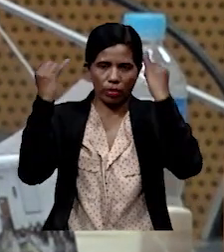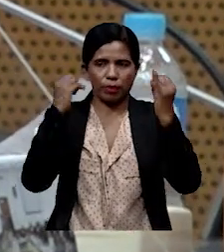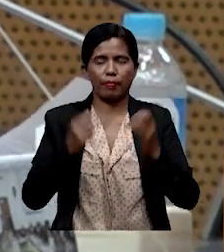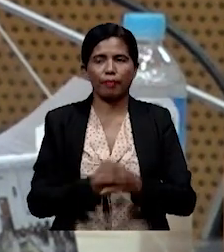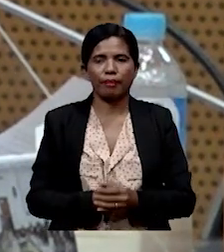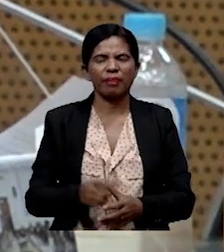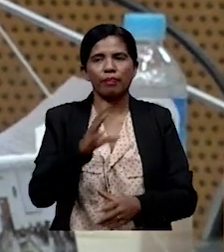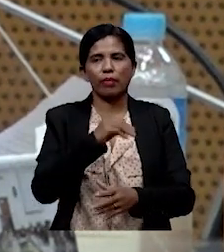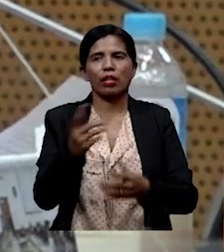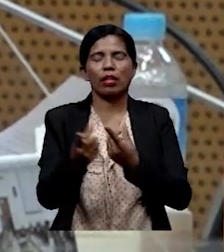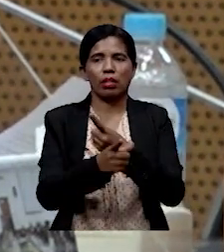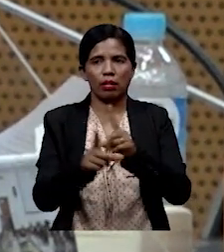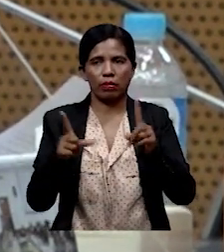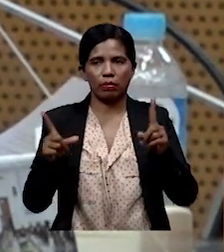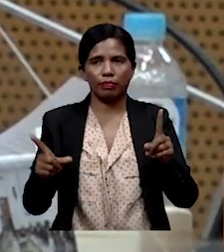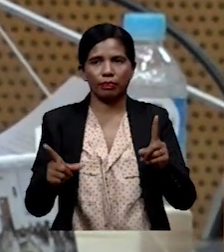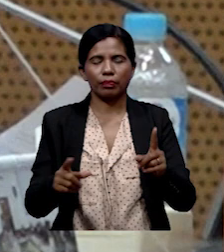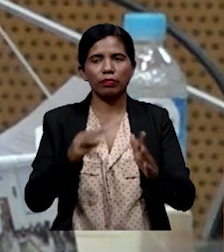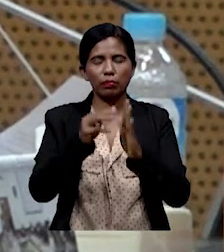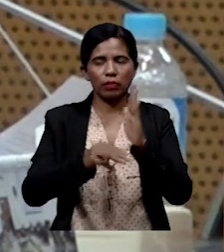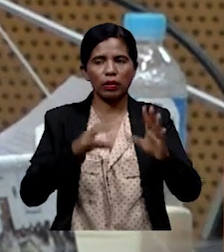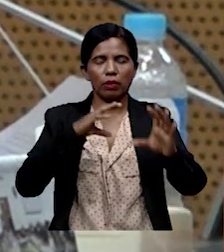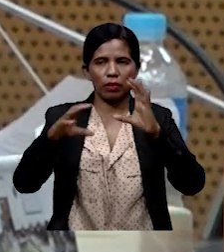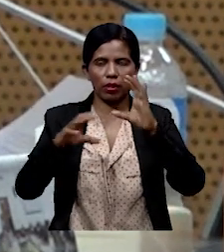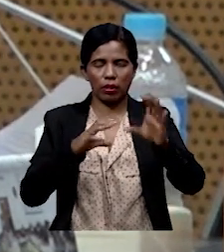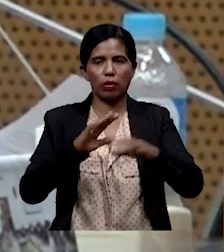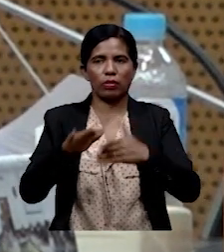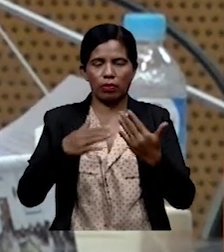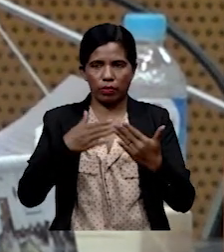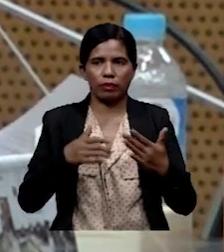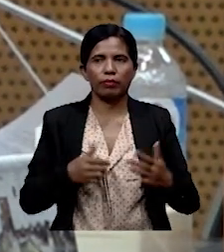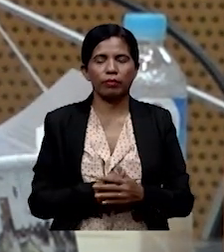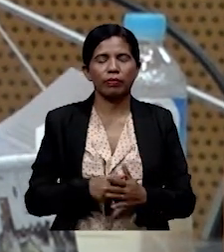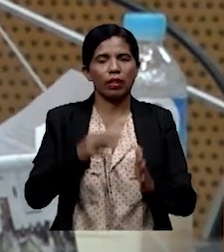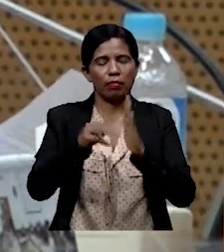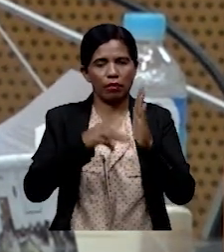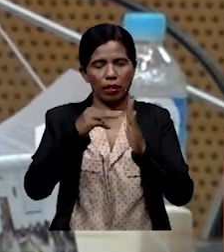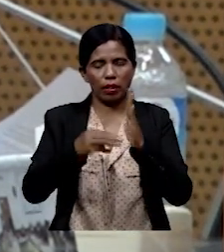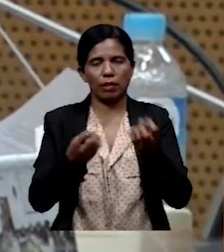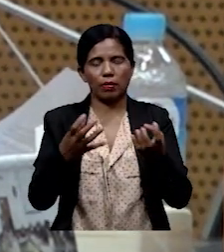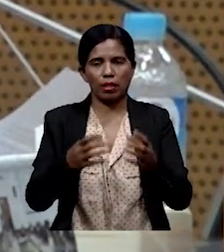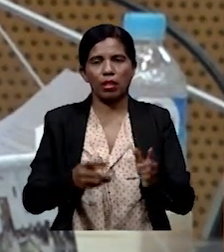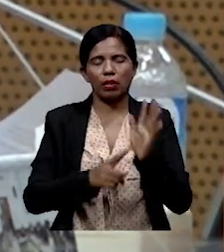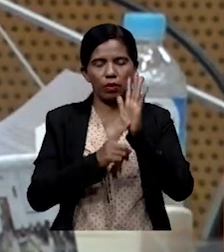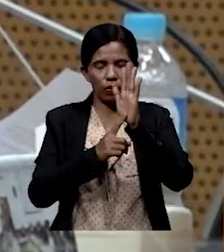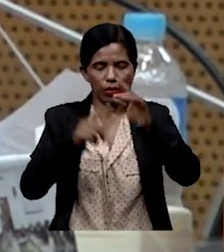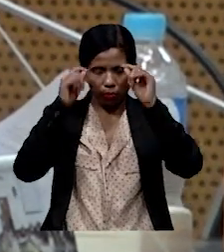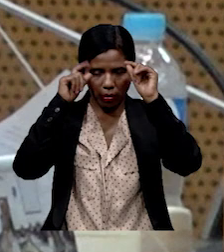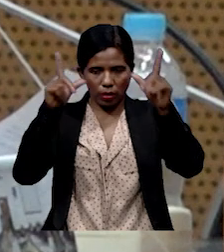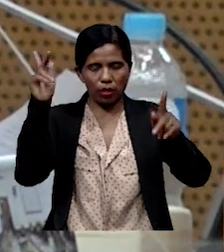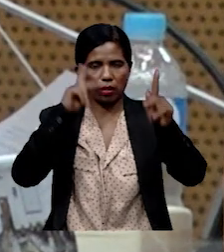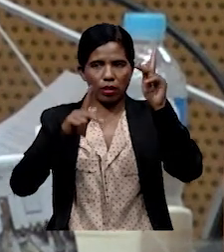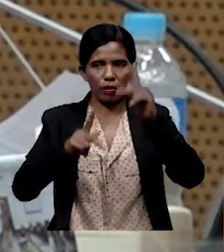na liberdade de imprensa, na média e comunicação social, Sira. Média para que publica Timor-Leste na causa